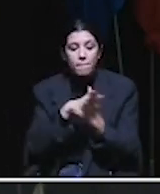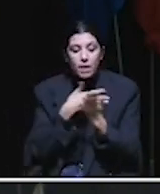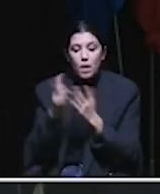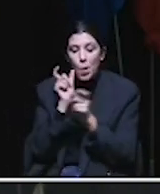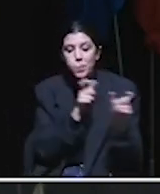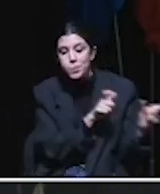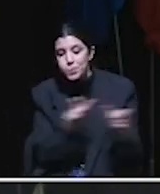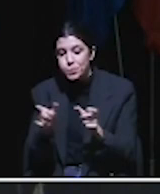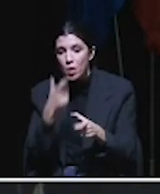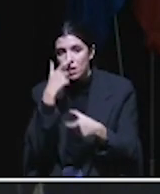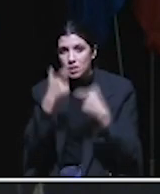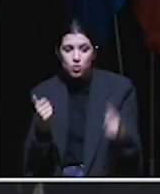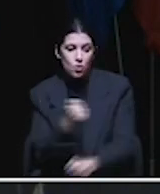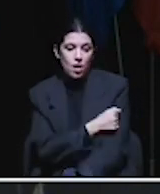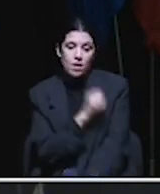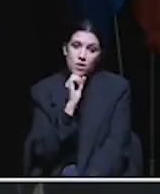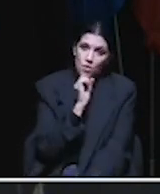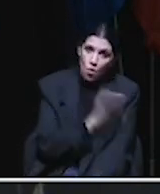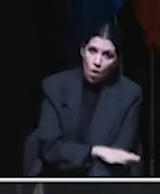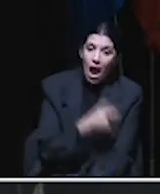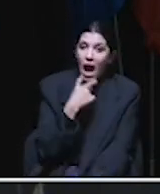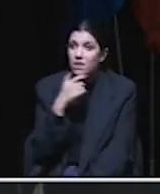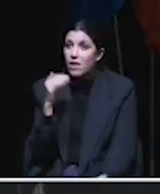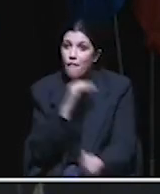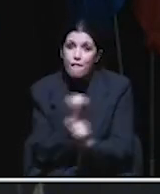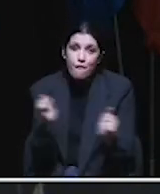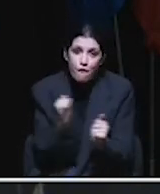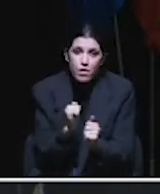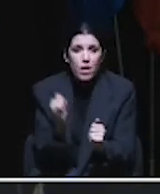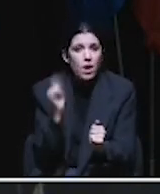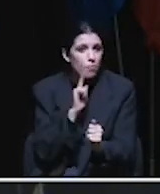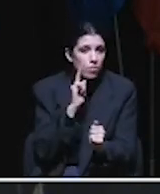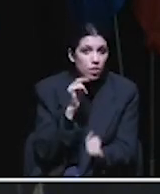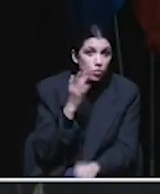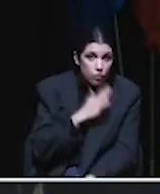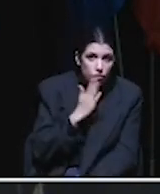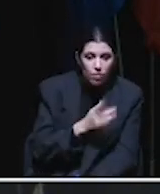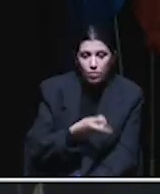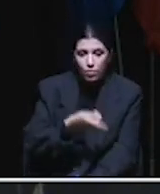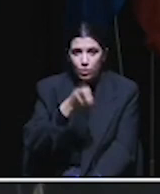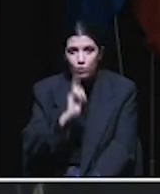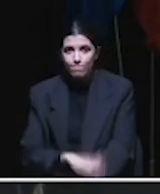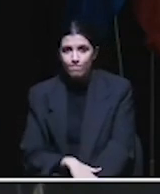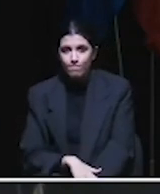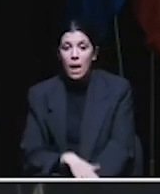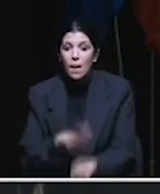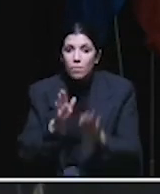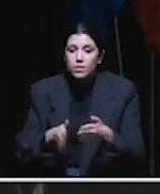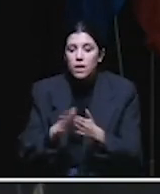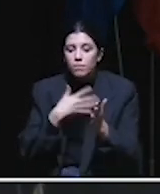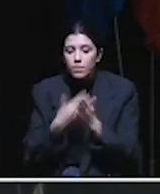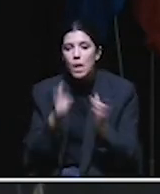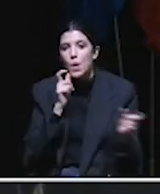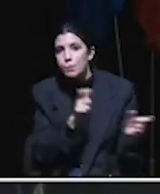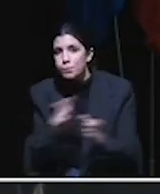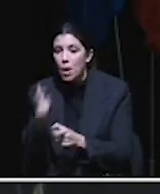as pessoas em situação de sem-abrigo, quando está muito frio, é importante, mas não é suficiente. Precisamos de planos de contingência